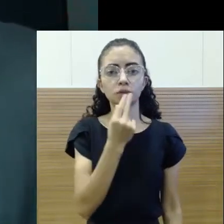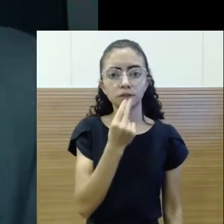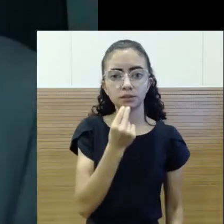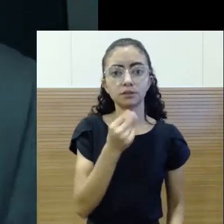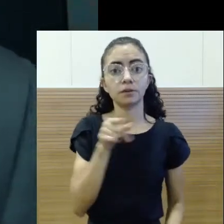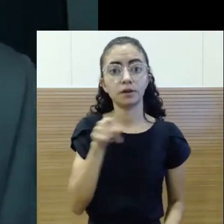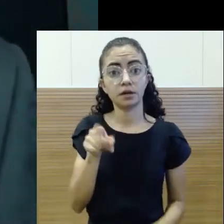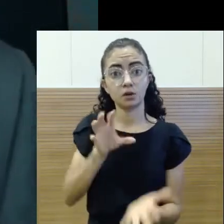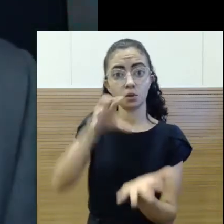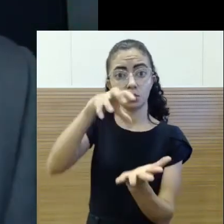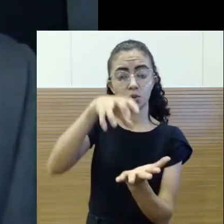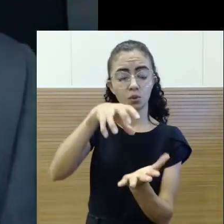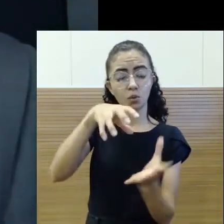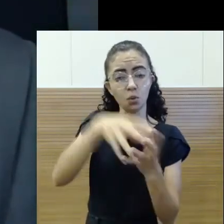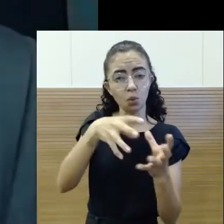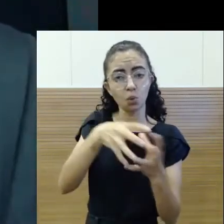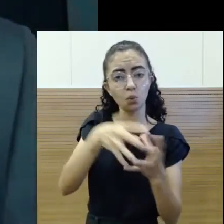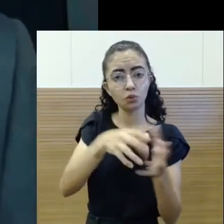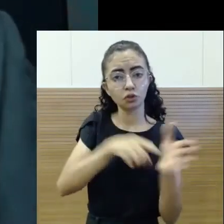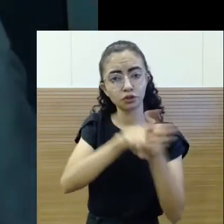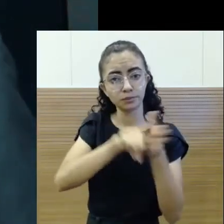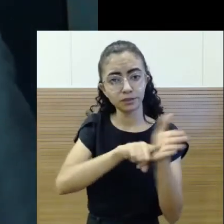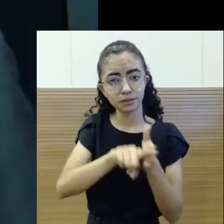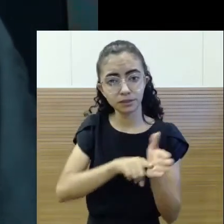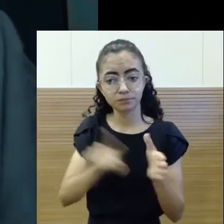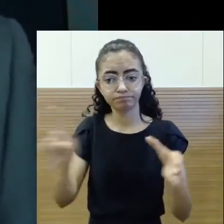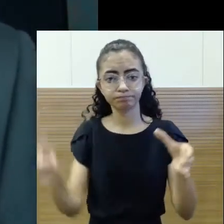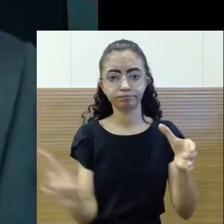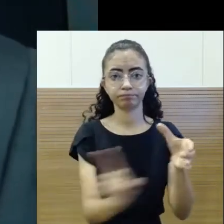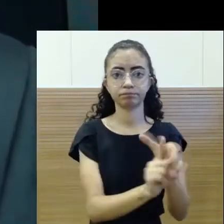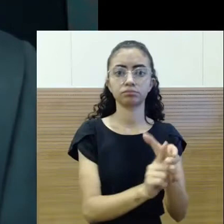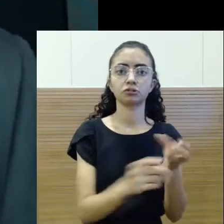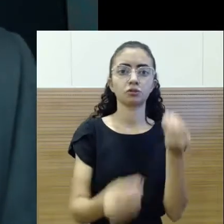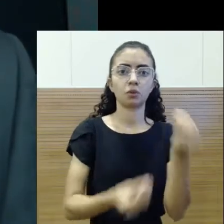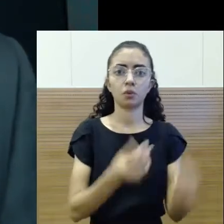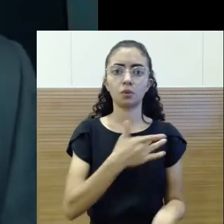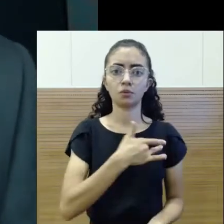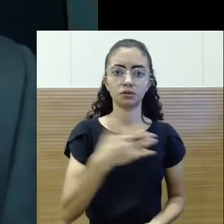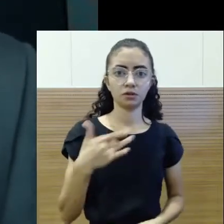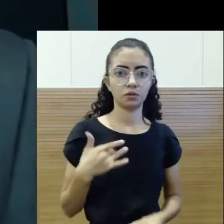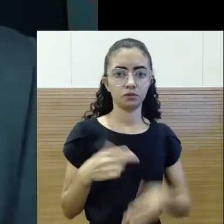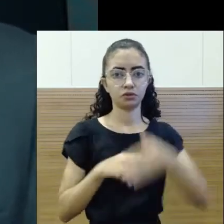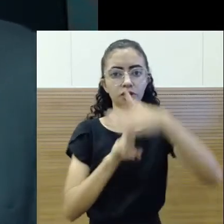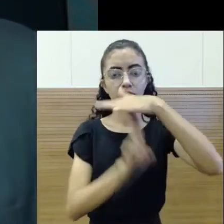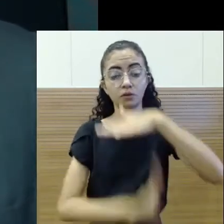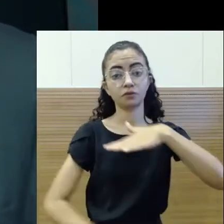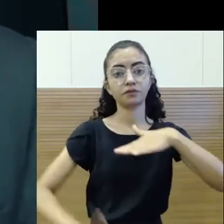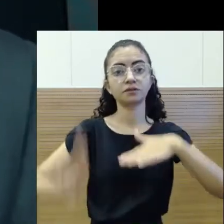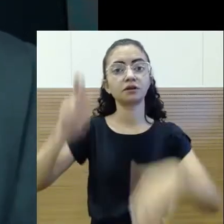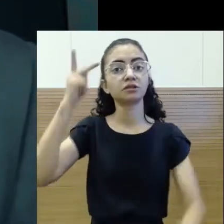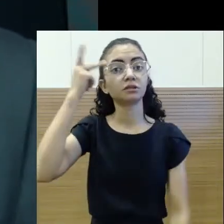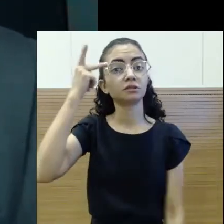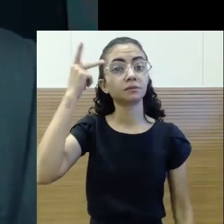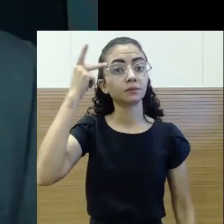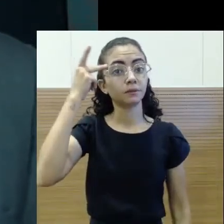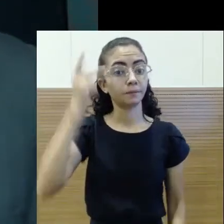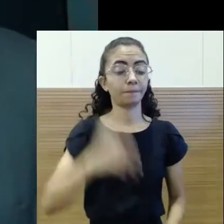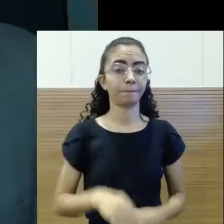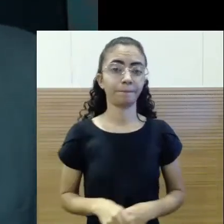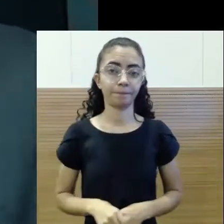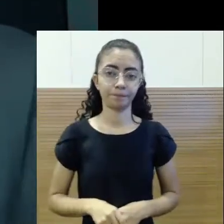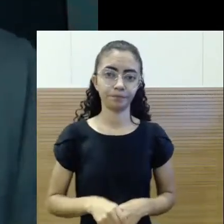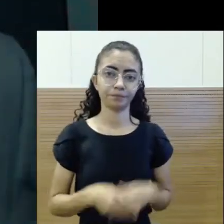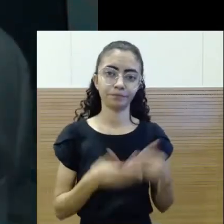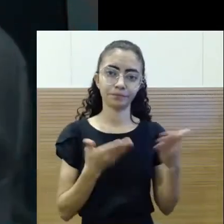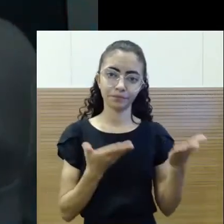de Pesquisas Epidemiológicas em Nutrição e Saúde da Universidade de São Paulo. Com a fala, Dr.